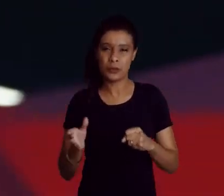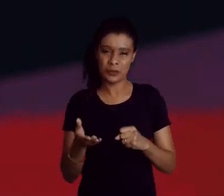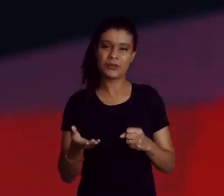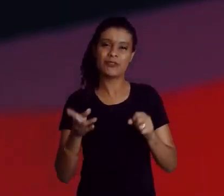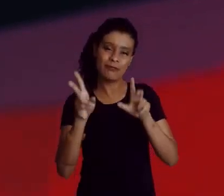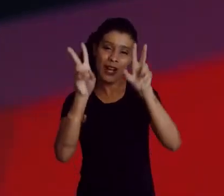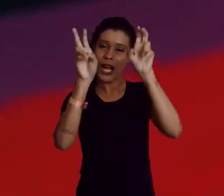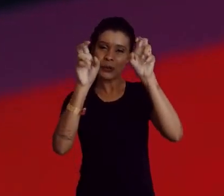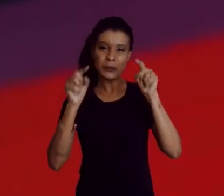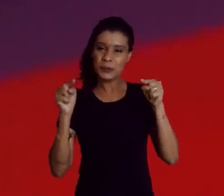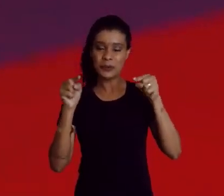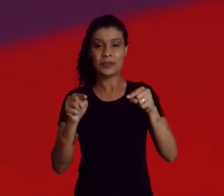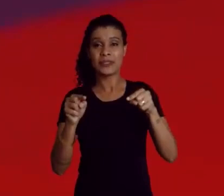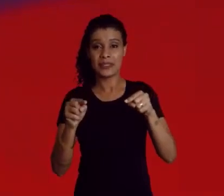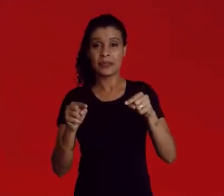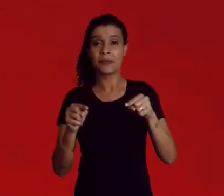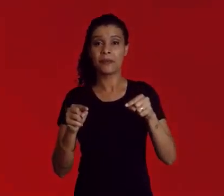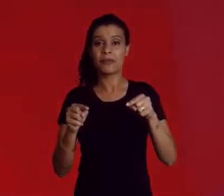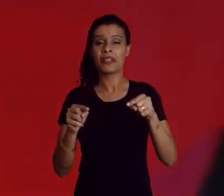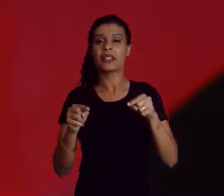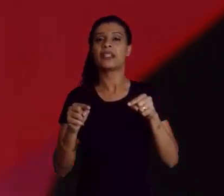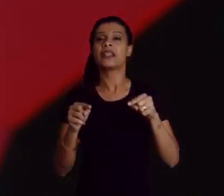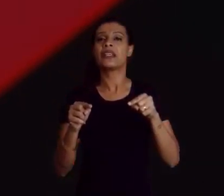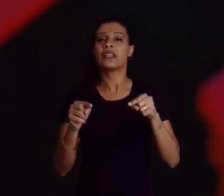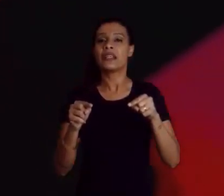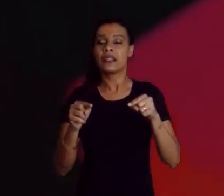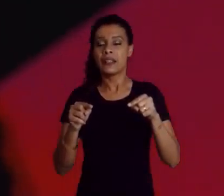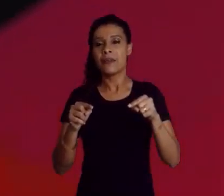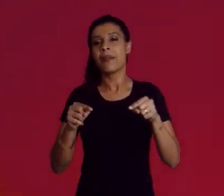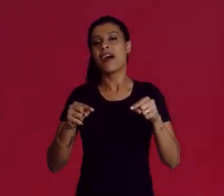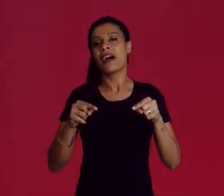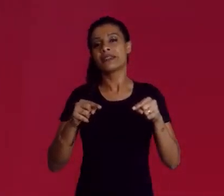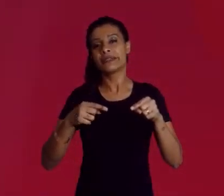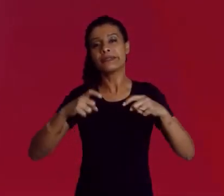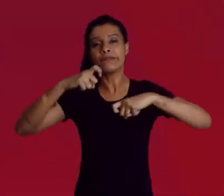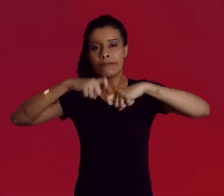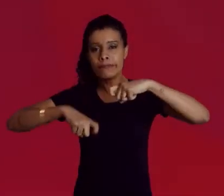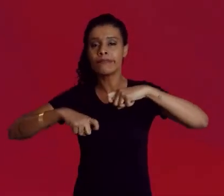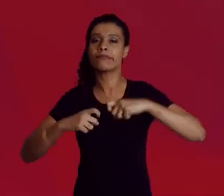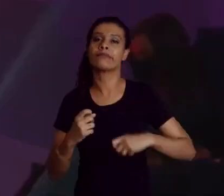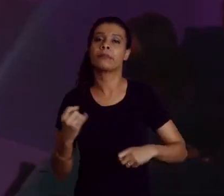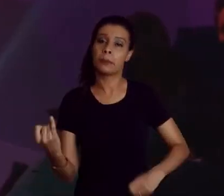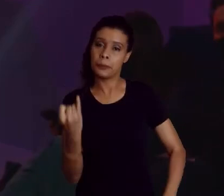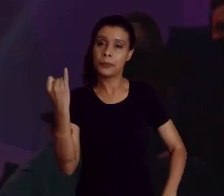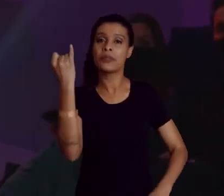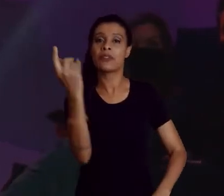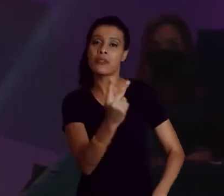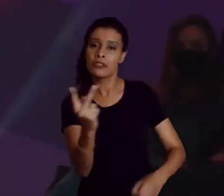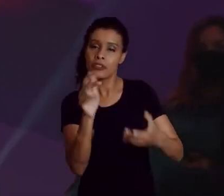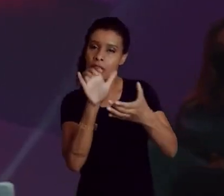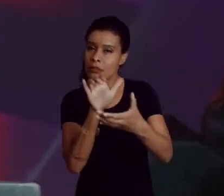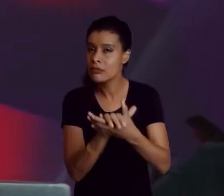vê. E você vai perceber que para girar completo essa área, também tem que estar completa na nossa história. E eu quero fechar